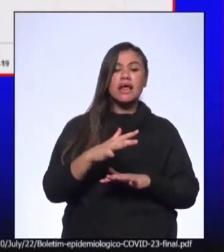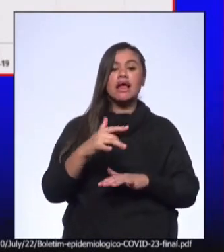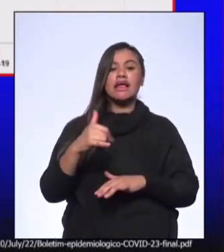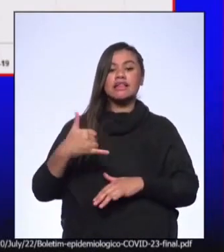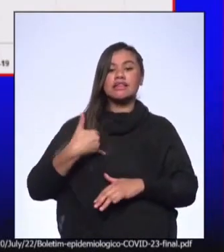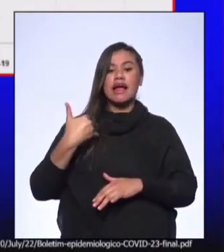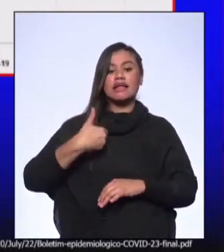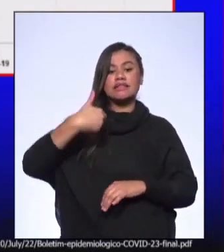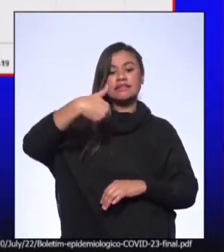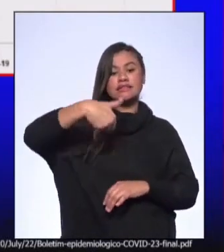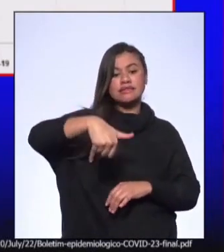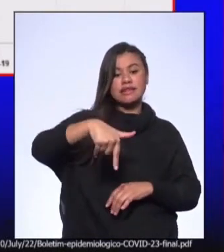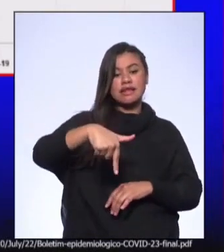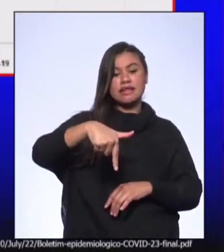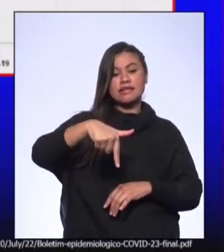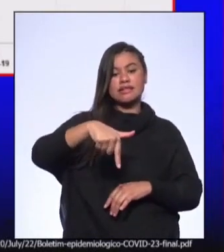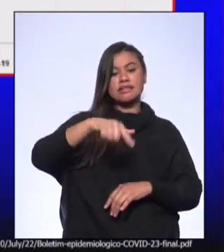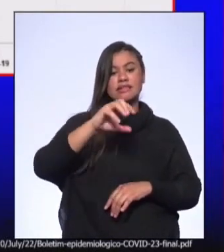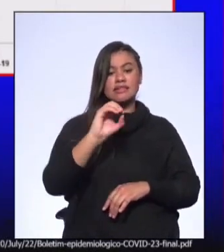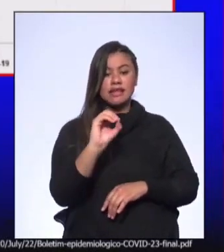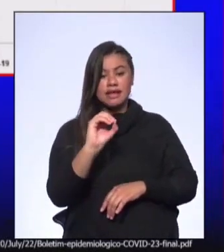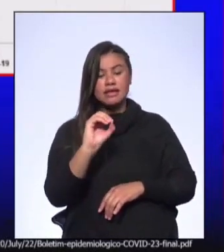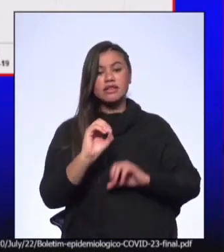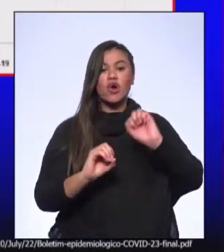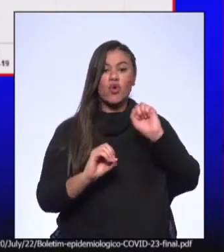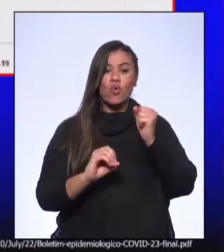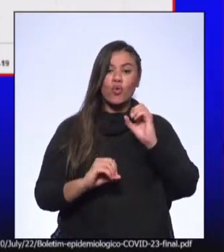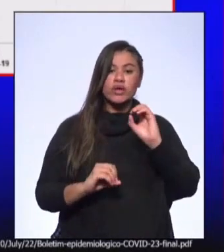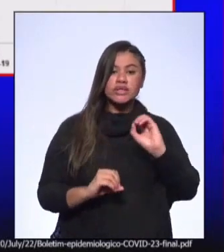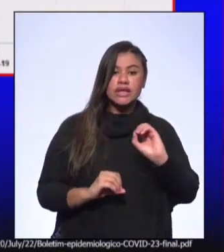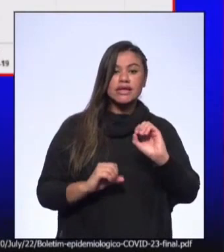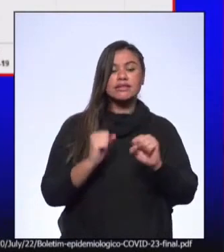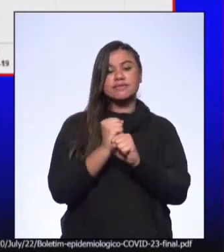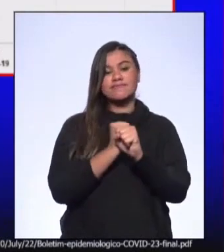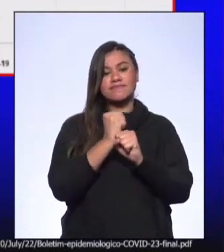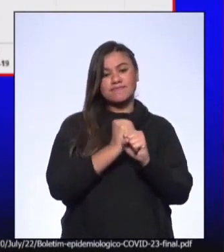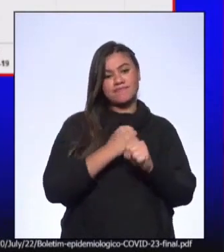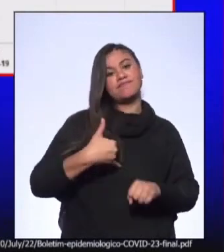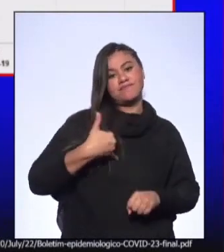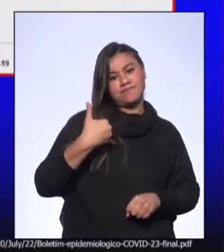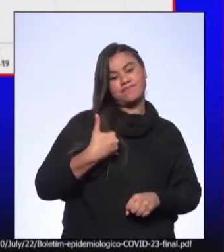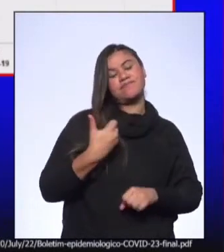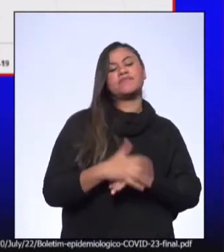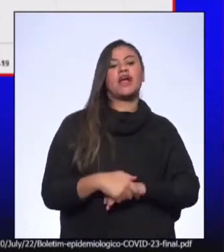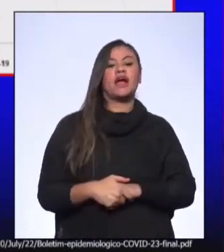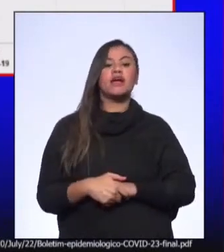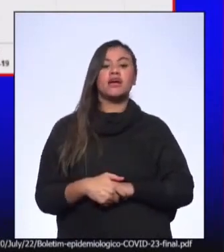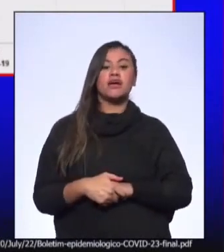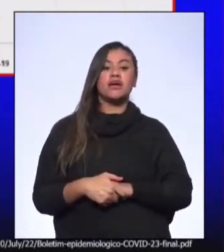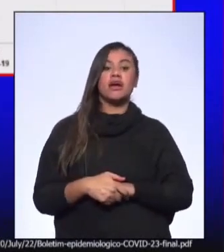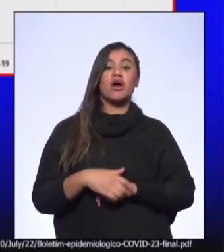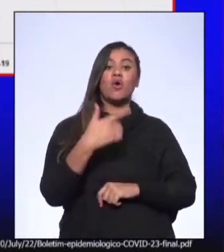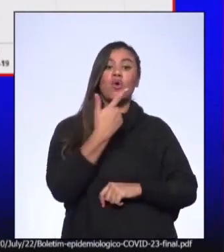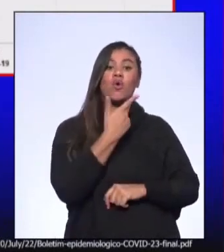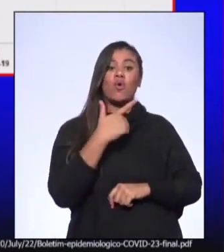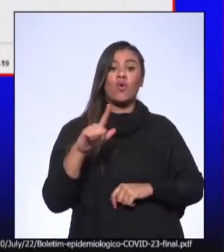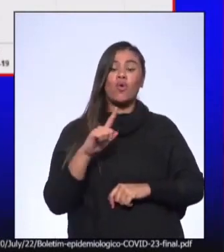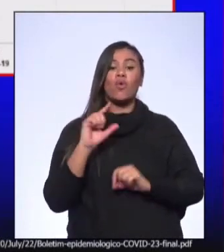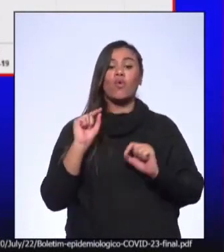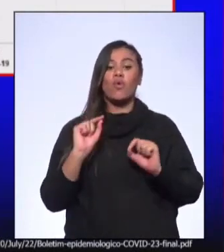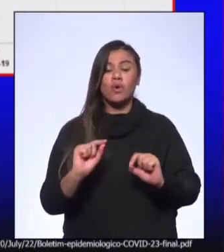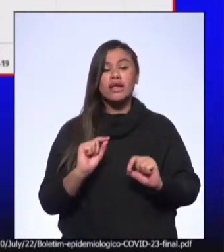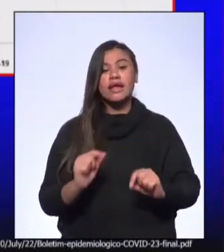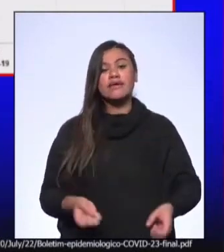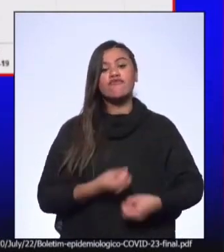80 anos. E, finalmente, um dado aqui para já começar a nossa reflexão, dados não oficiais ainda, mas